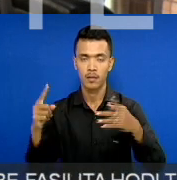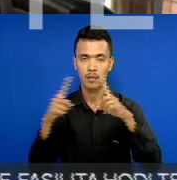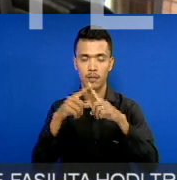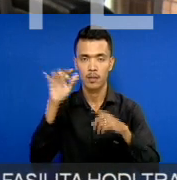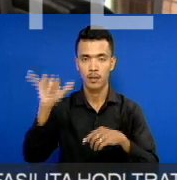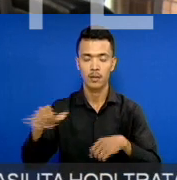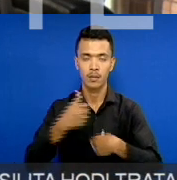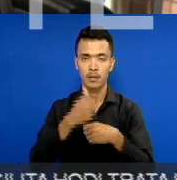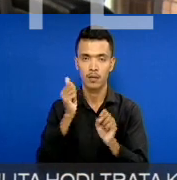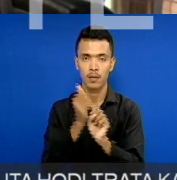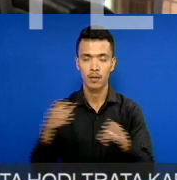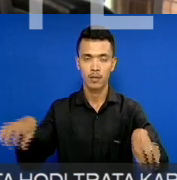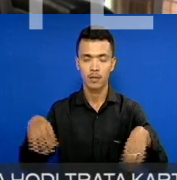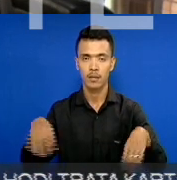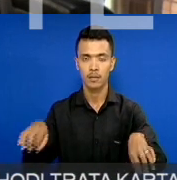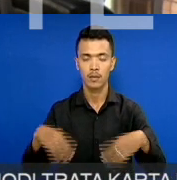o Senecnar, lá